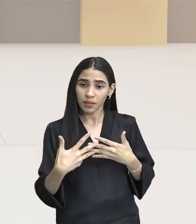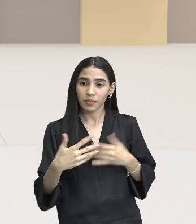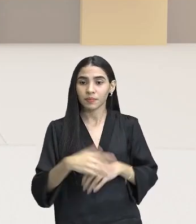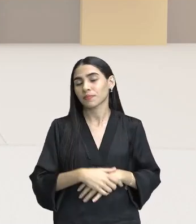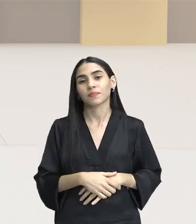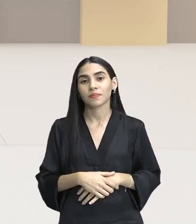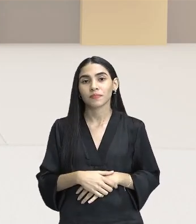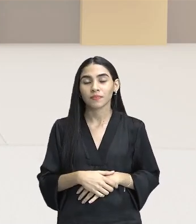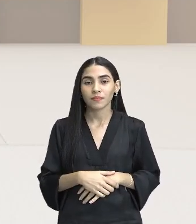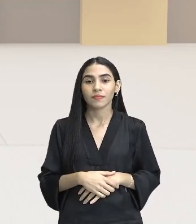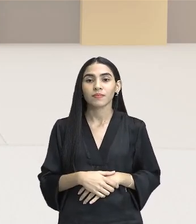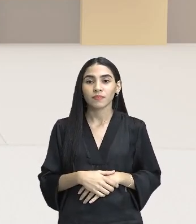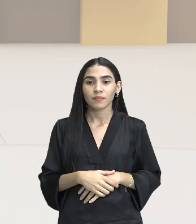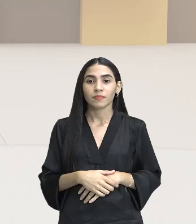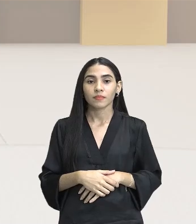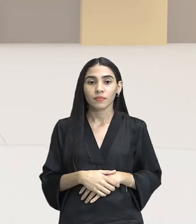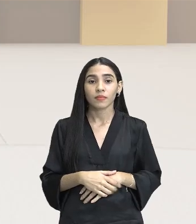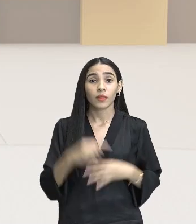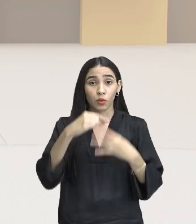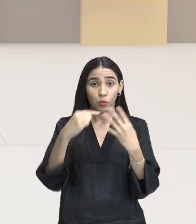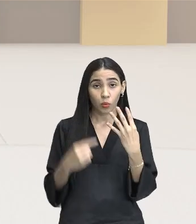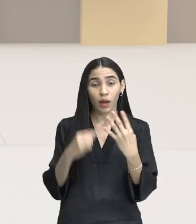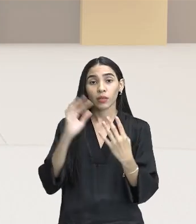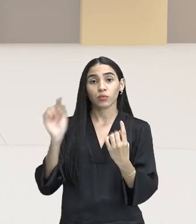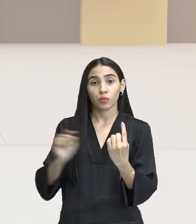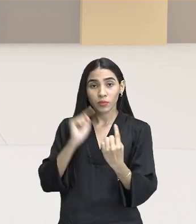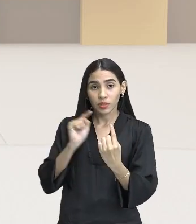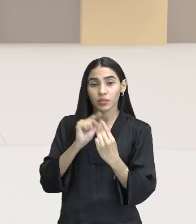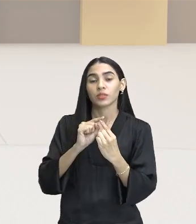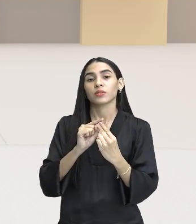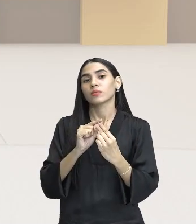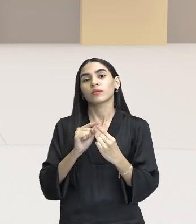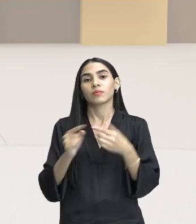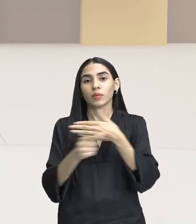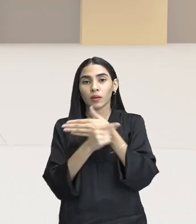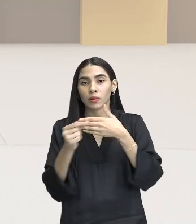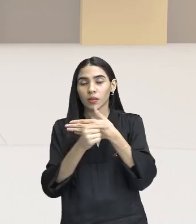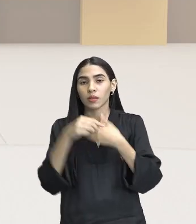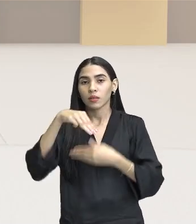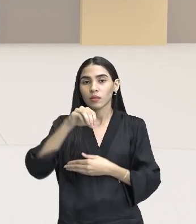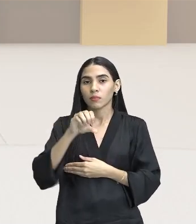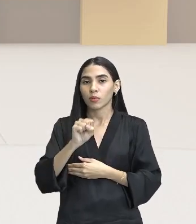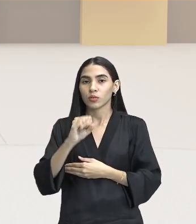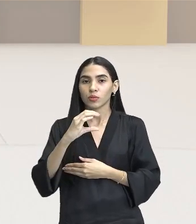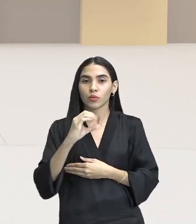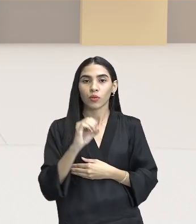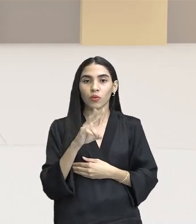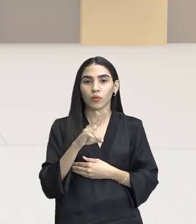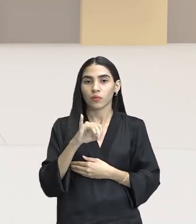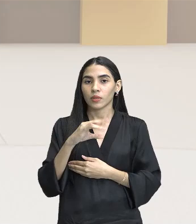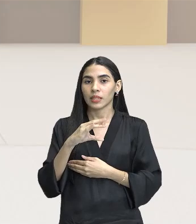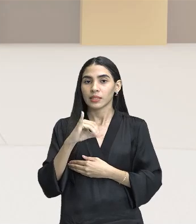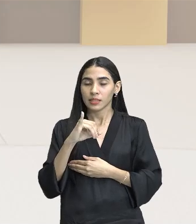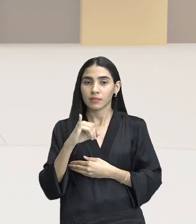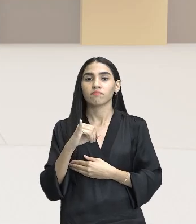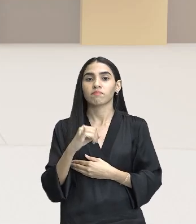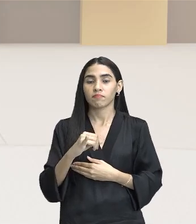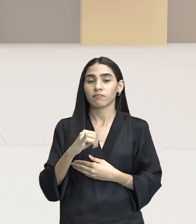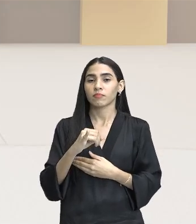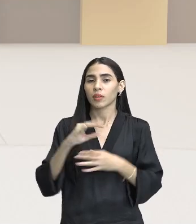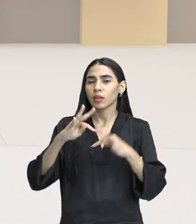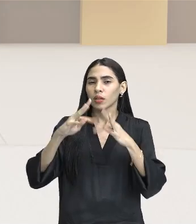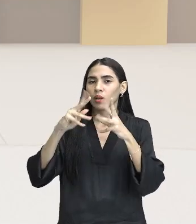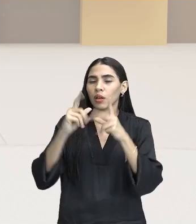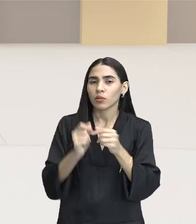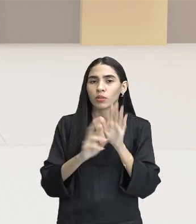Olha aí. Né? Perfeito, então? Então são as 4 funções, de acordo com o Moscovici, né, que estão presentes em